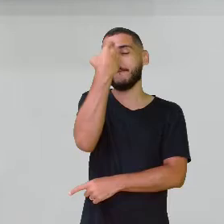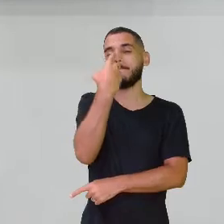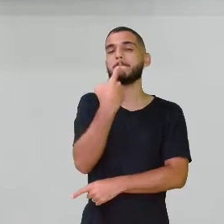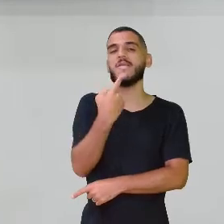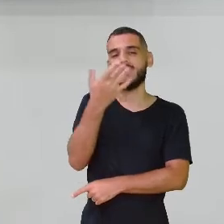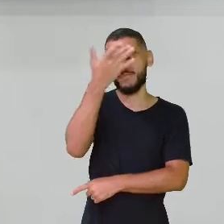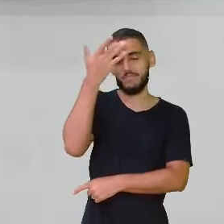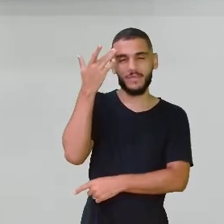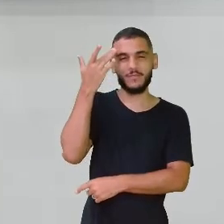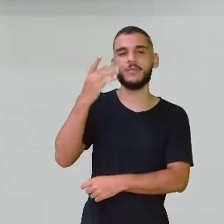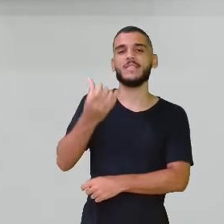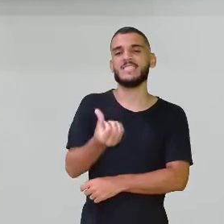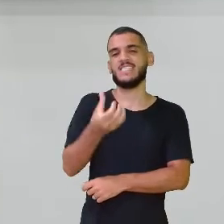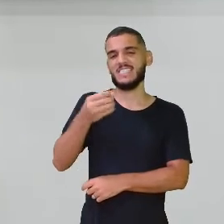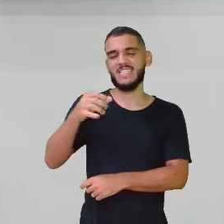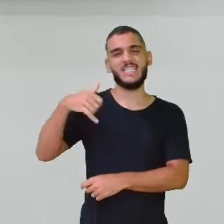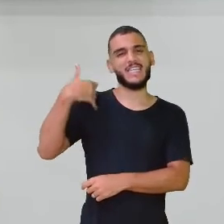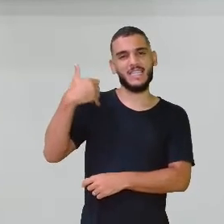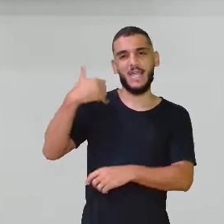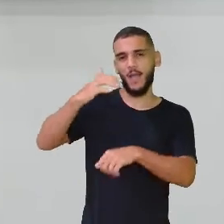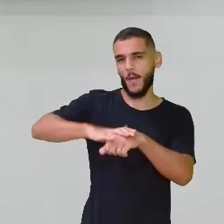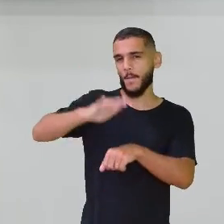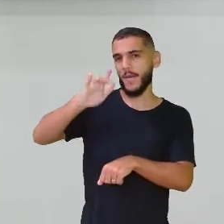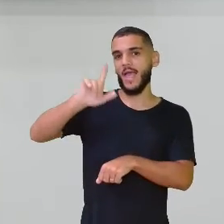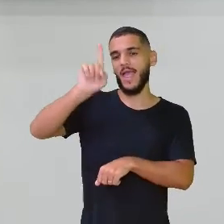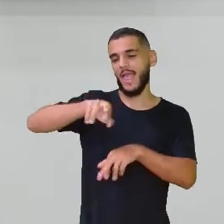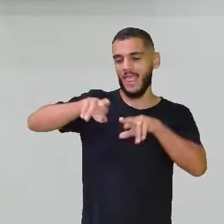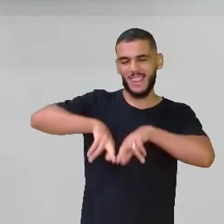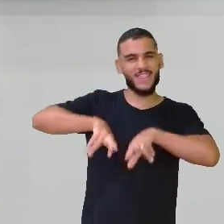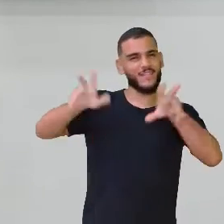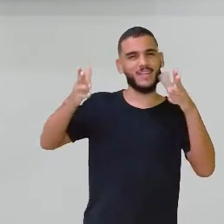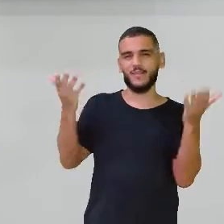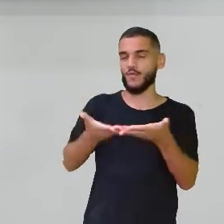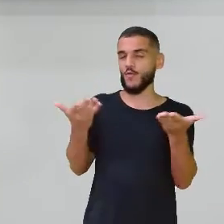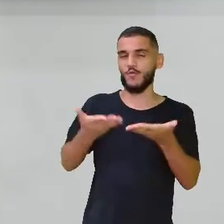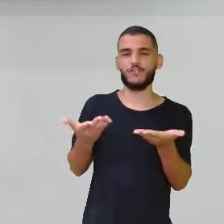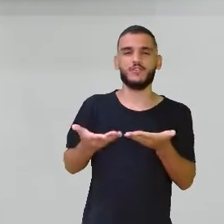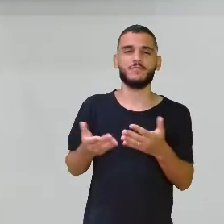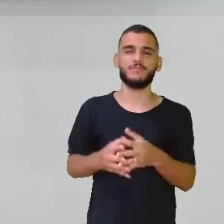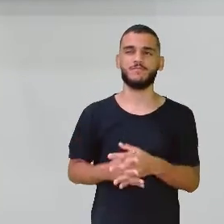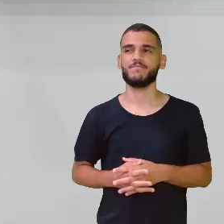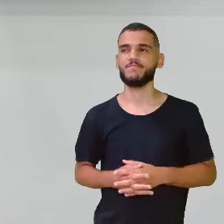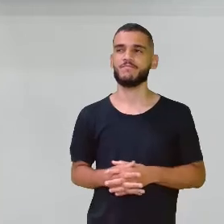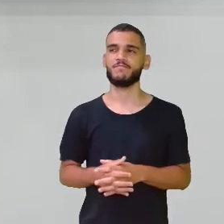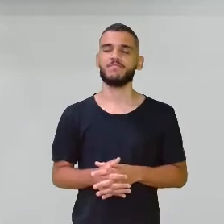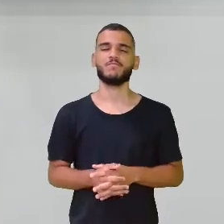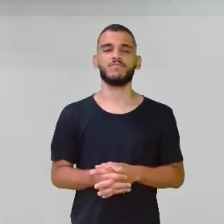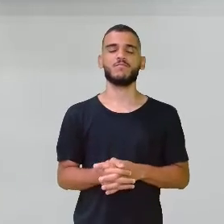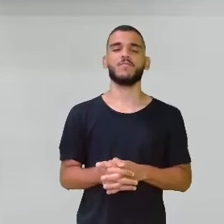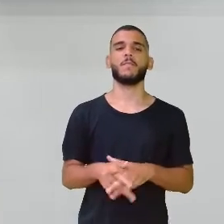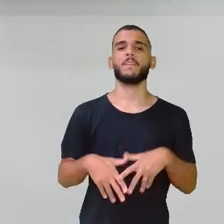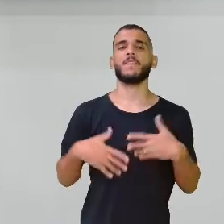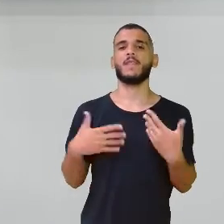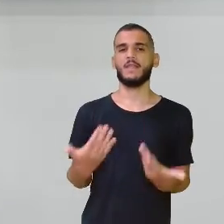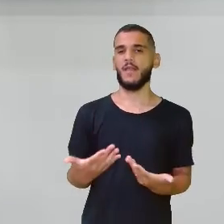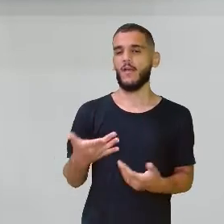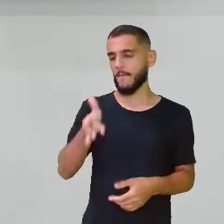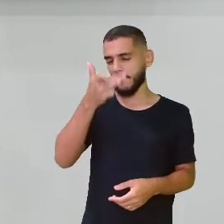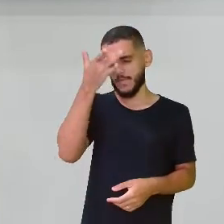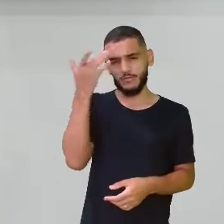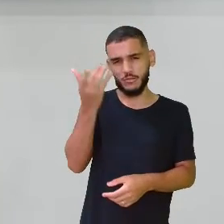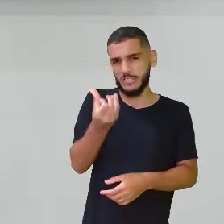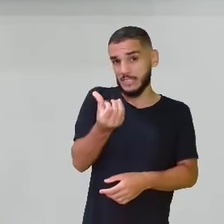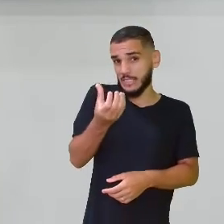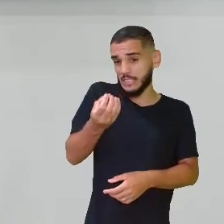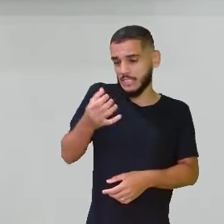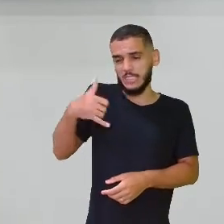anos ou mais era diferente do perfil das pessoas de hoje. Hoje em dia a gente vê gente lutando para quebrar